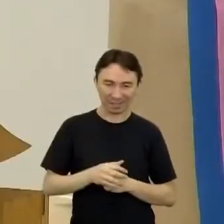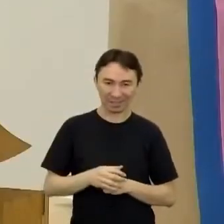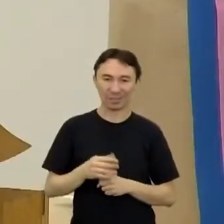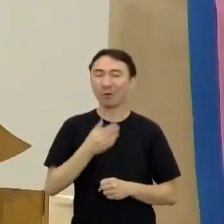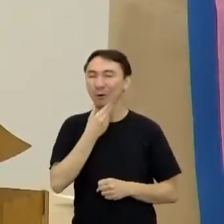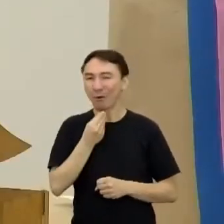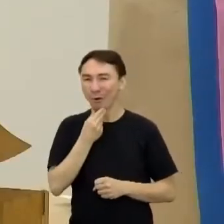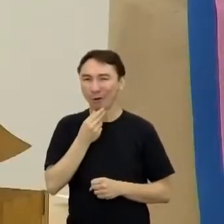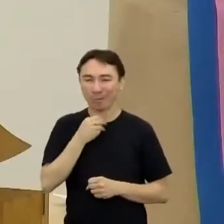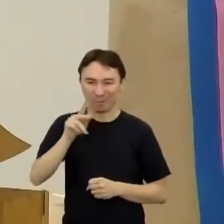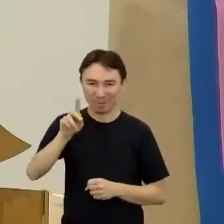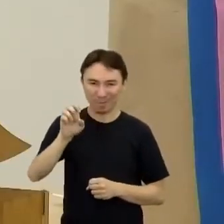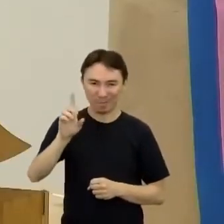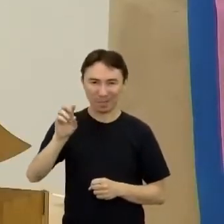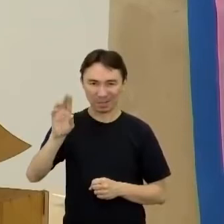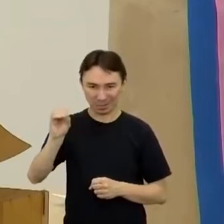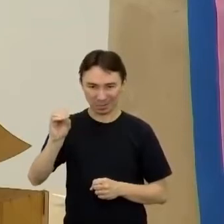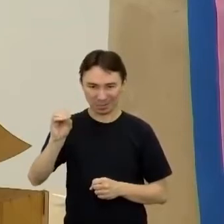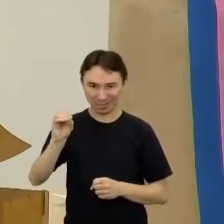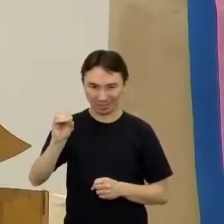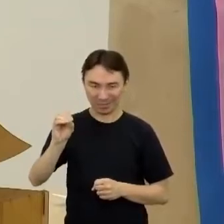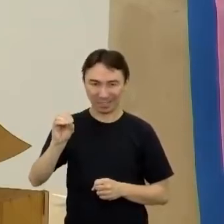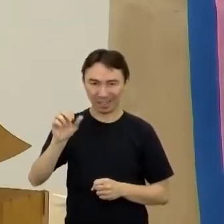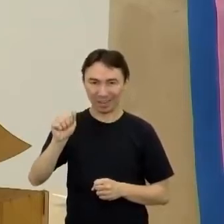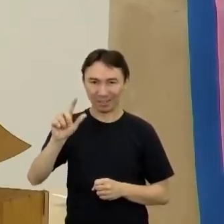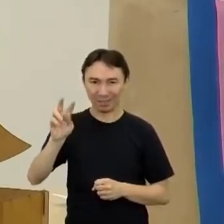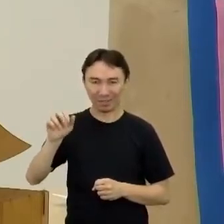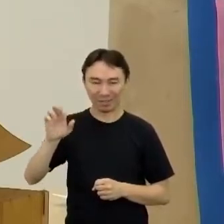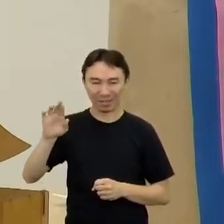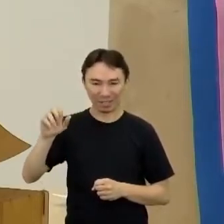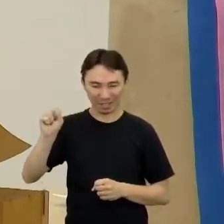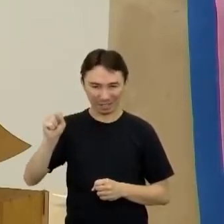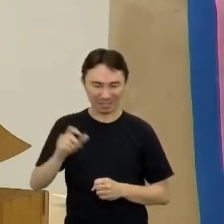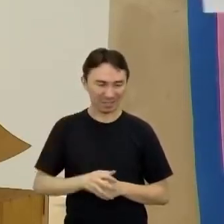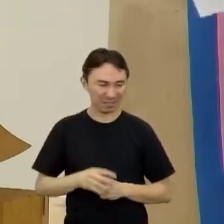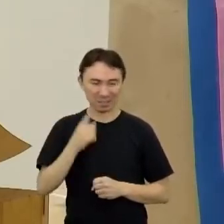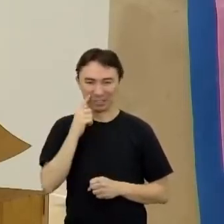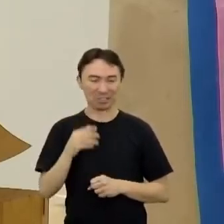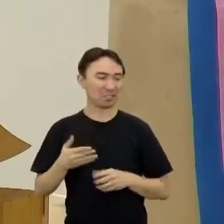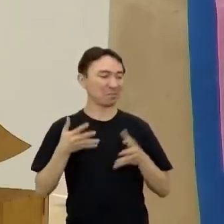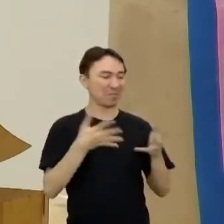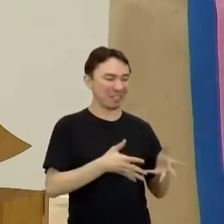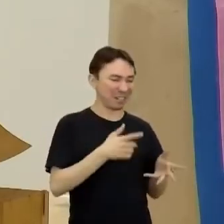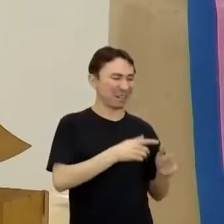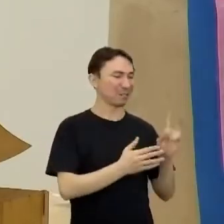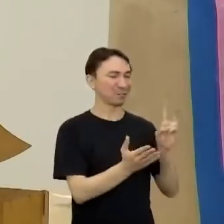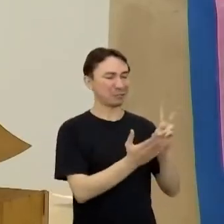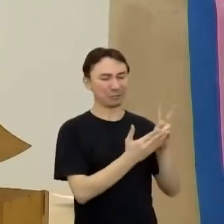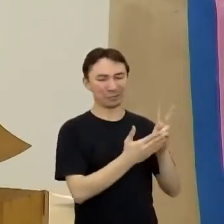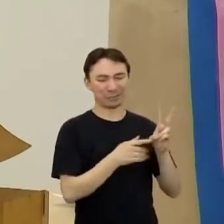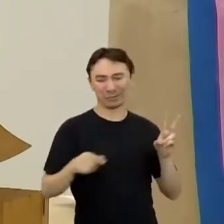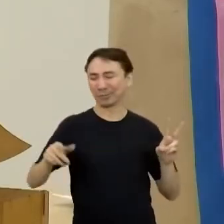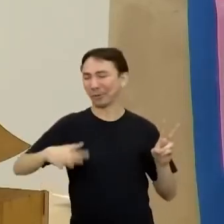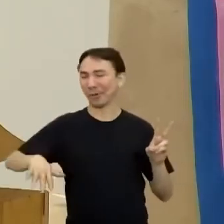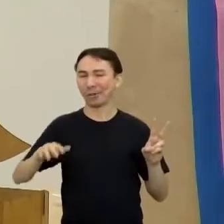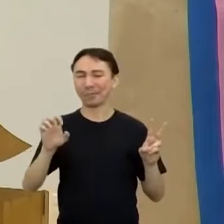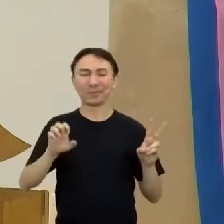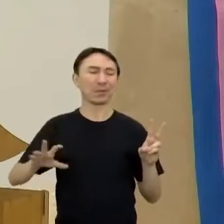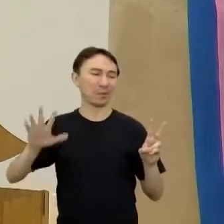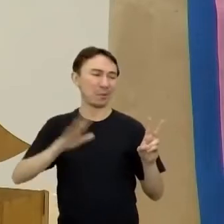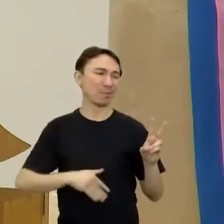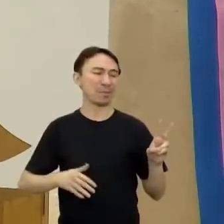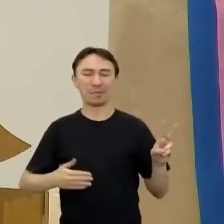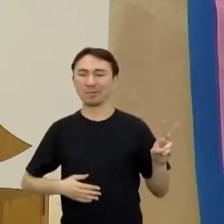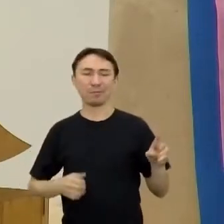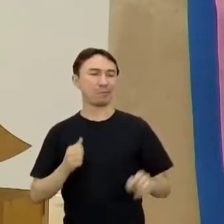olhar etnocêntrico, Eles acham que os europeus são muito superiores aos povos que já estavam aqui. Então a gente tem